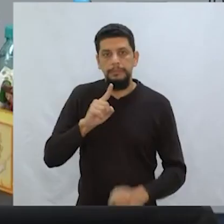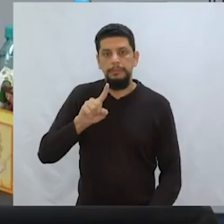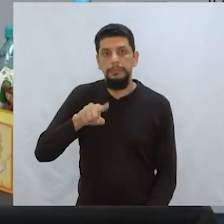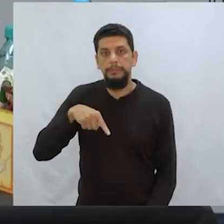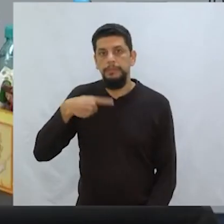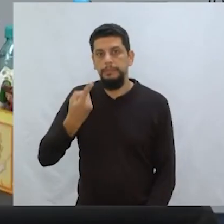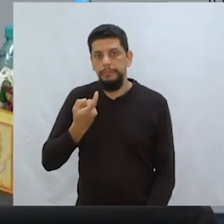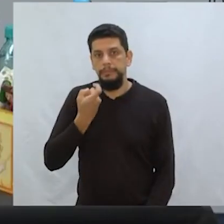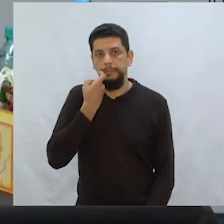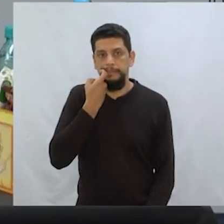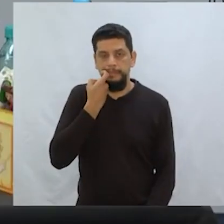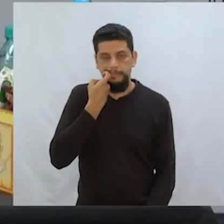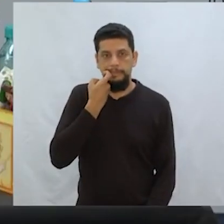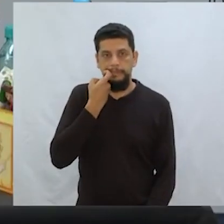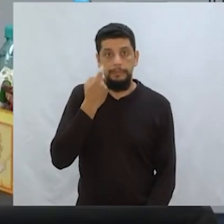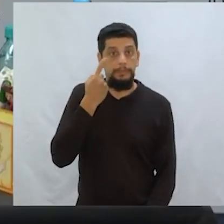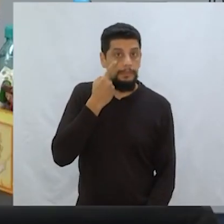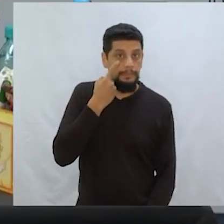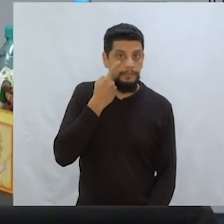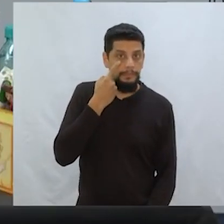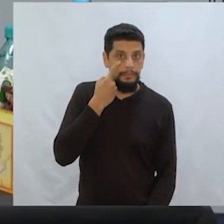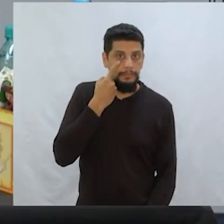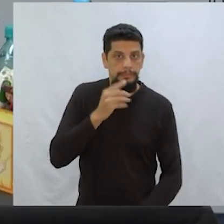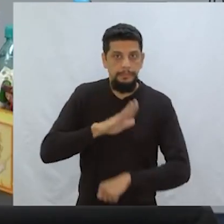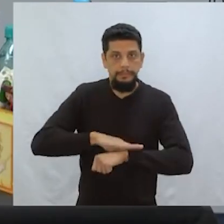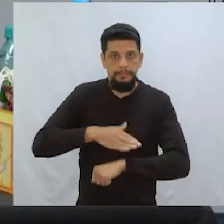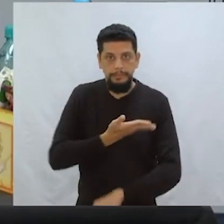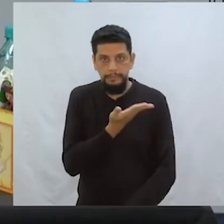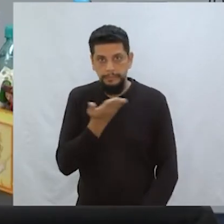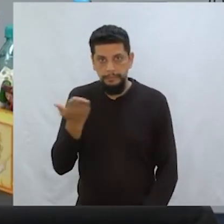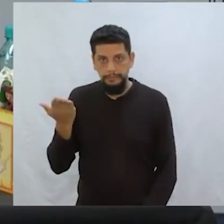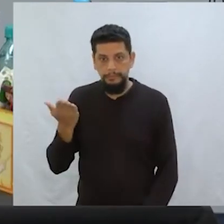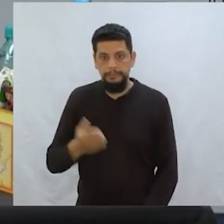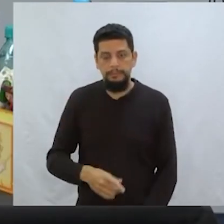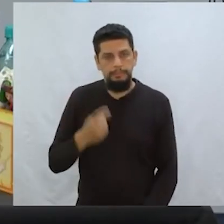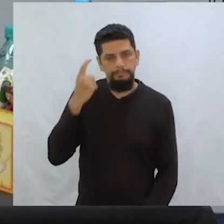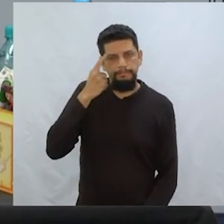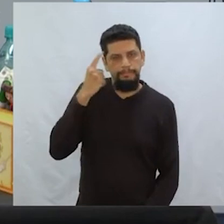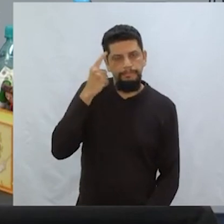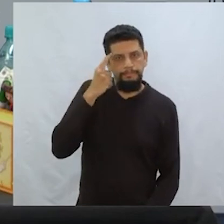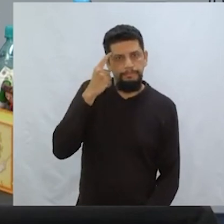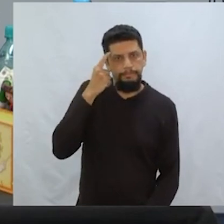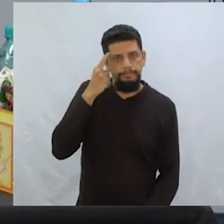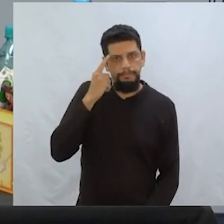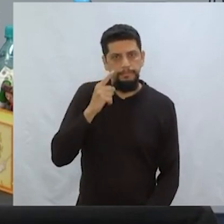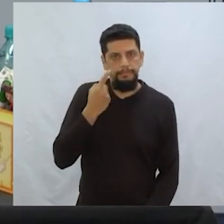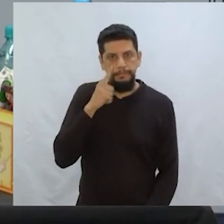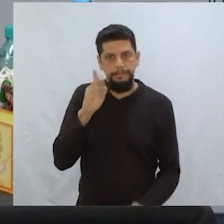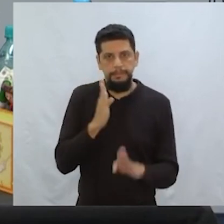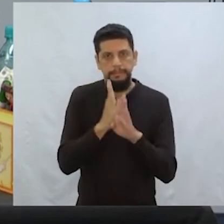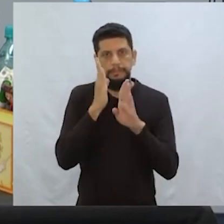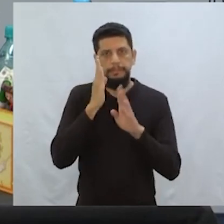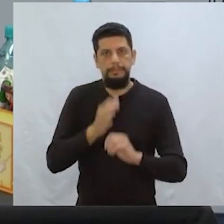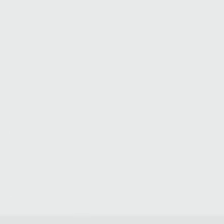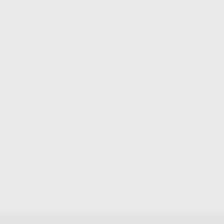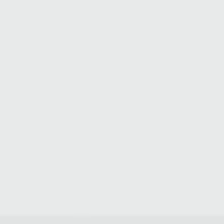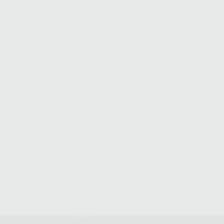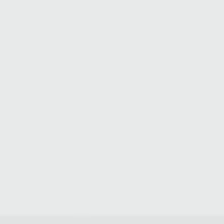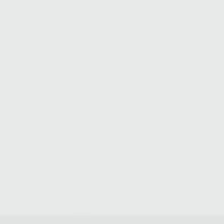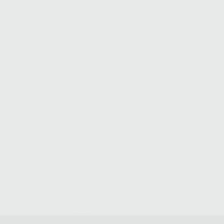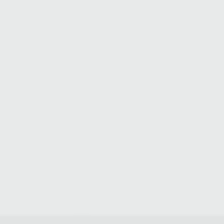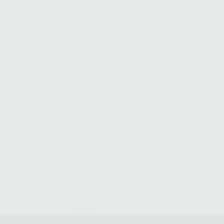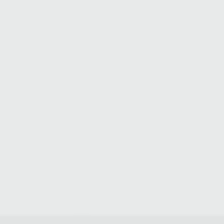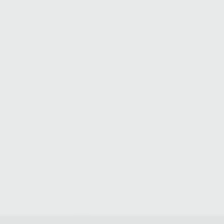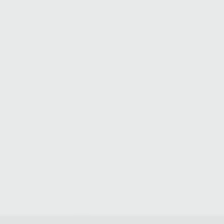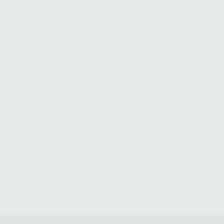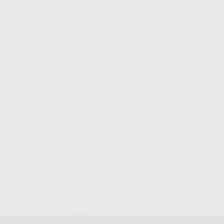Qual será o próximo peixe dessa sequência? Vamos dar um tempo para vocês pensarem e descobrirem.